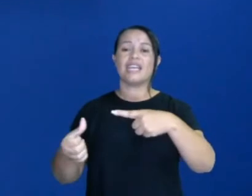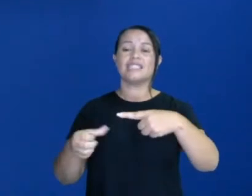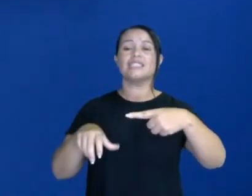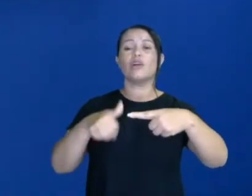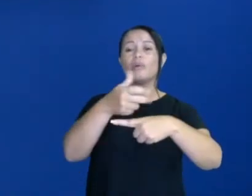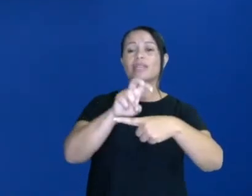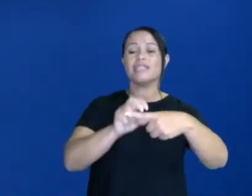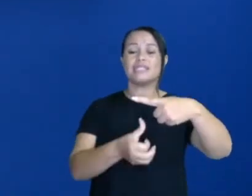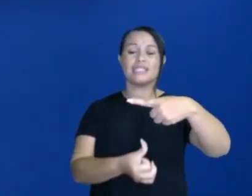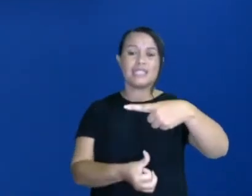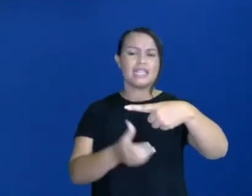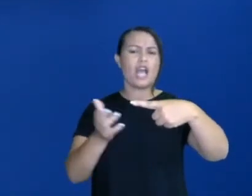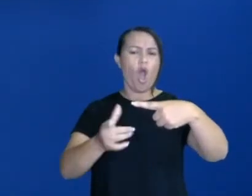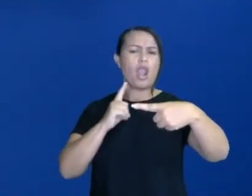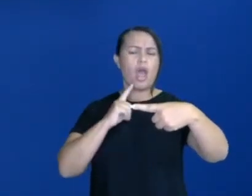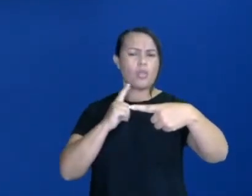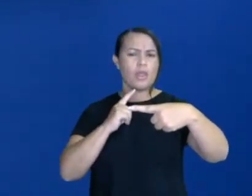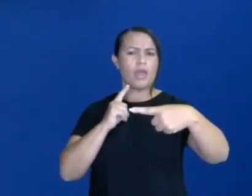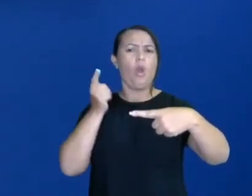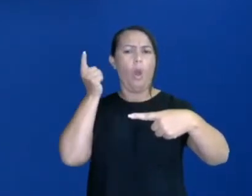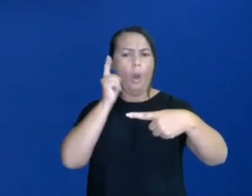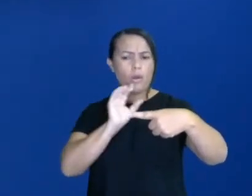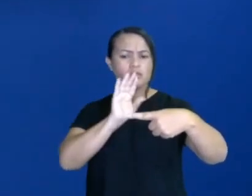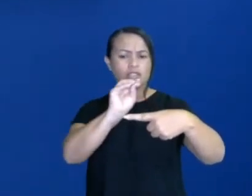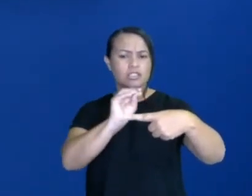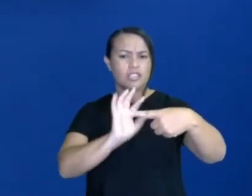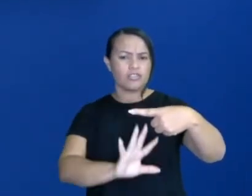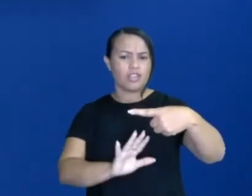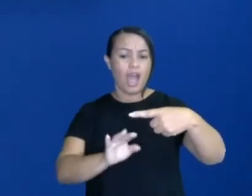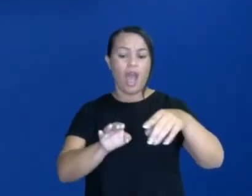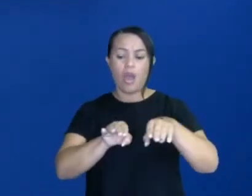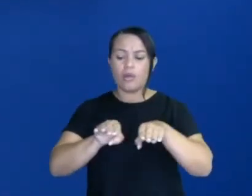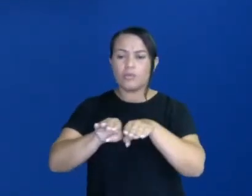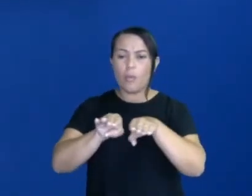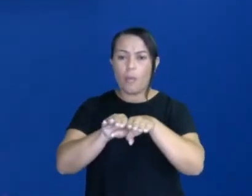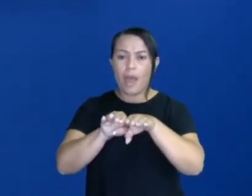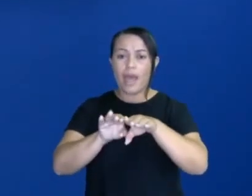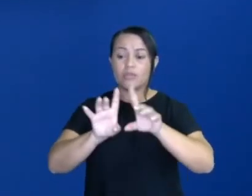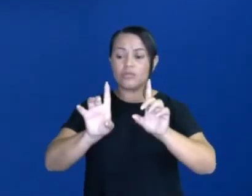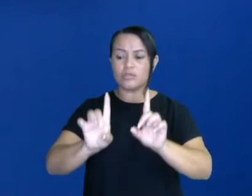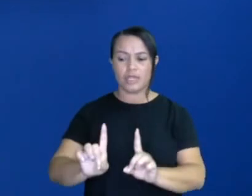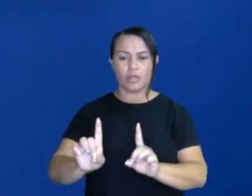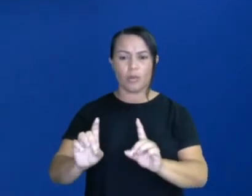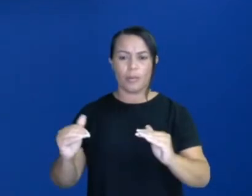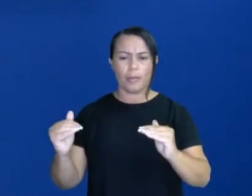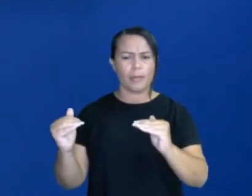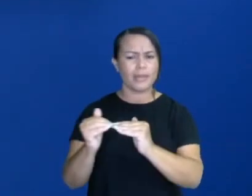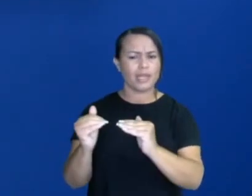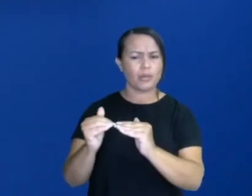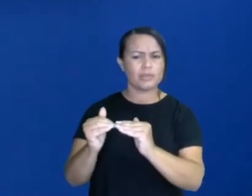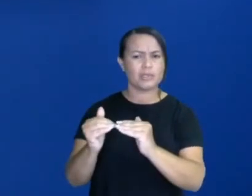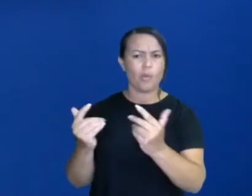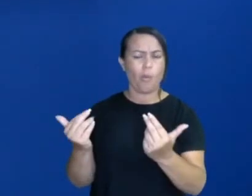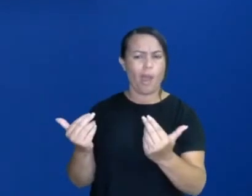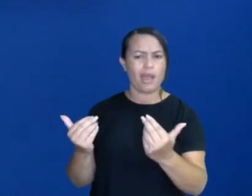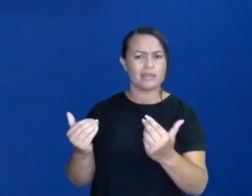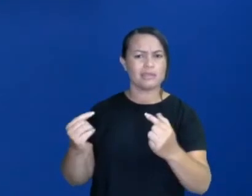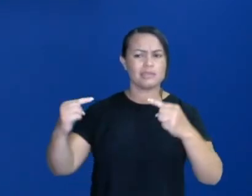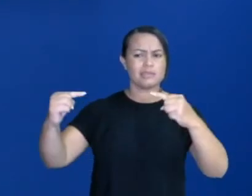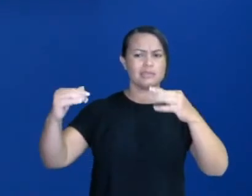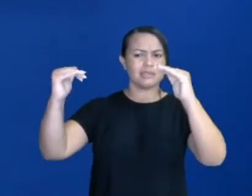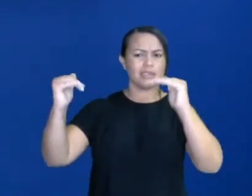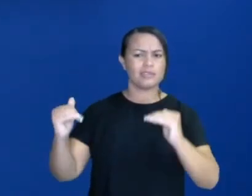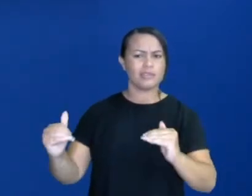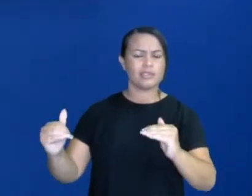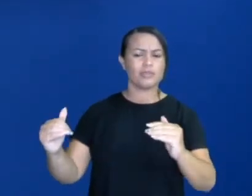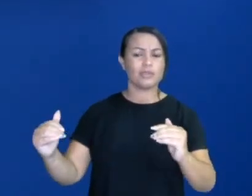resultados. Agora que eu consegui deixar as minhas bases, ou seja, os meus denominadores iguais, não foi isso? Aí